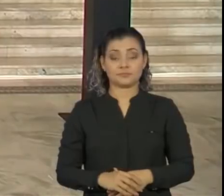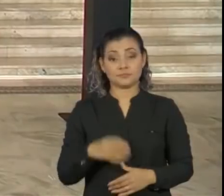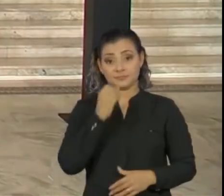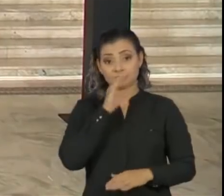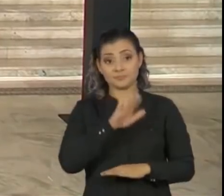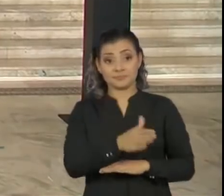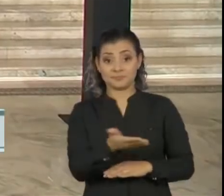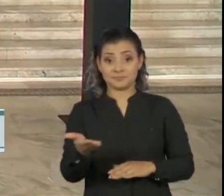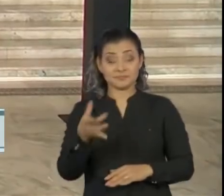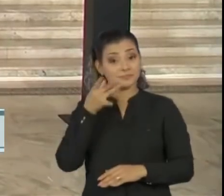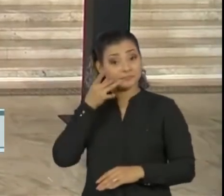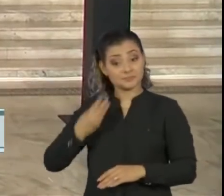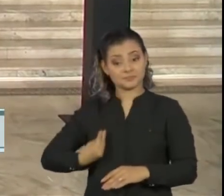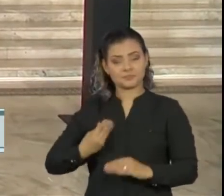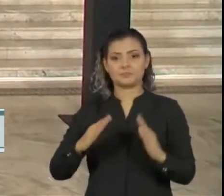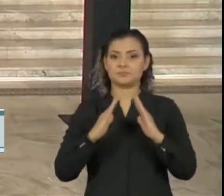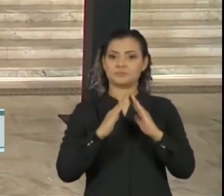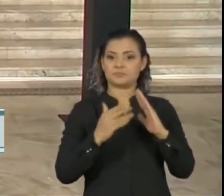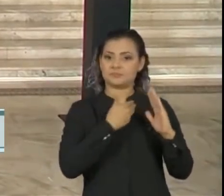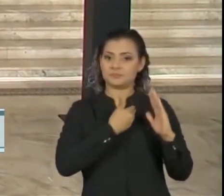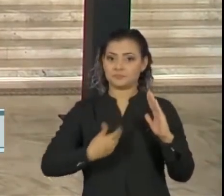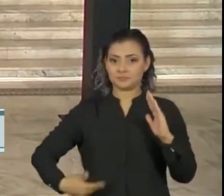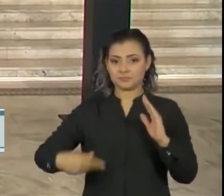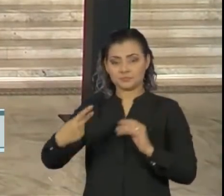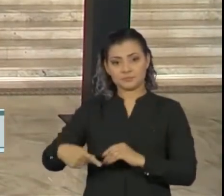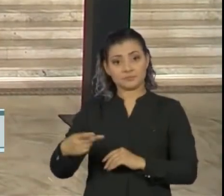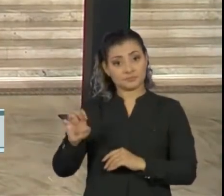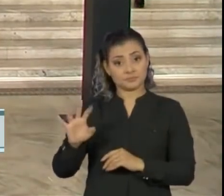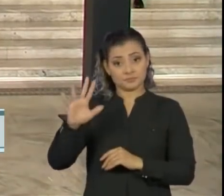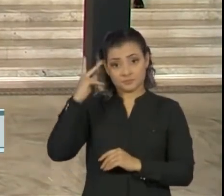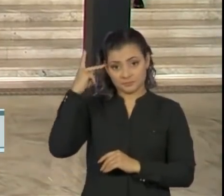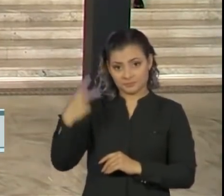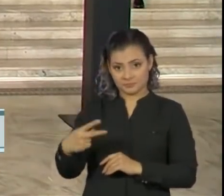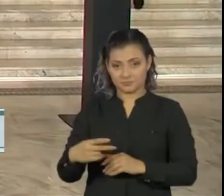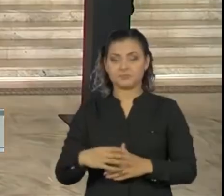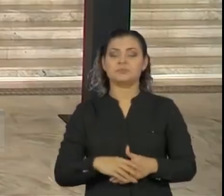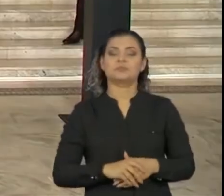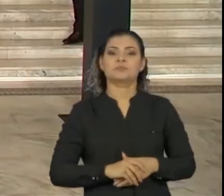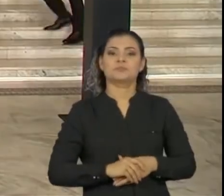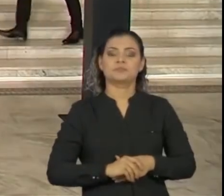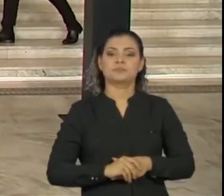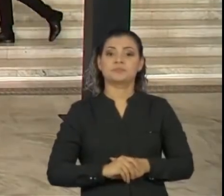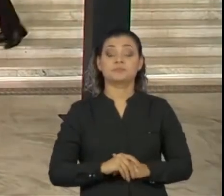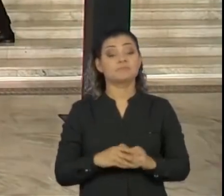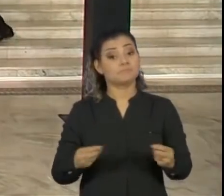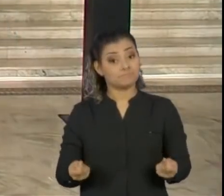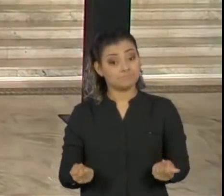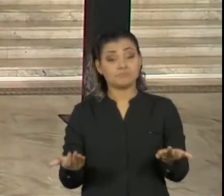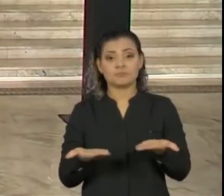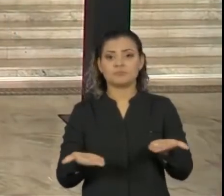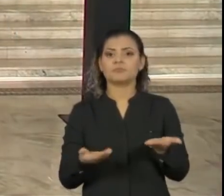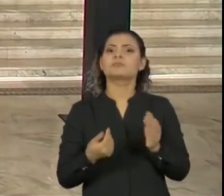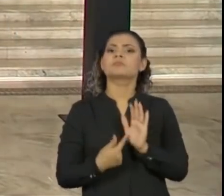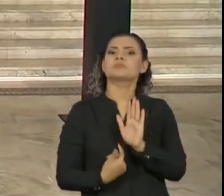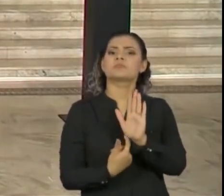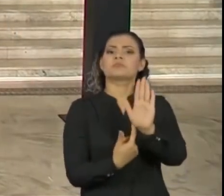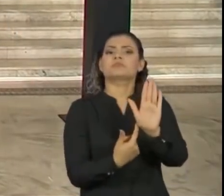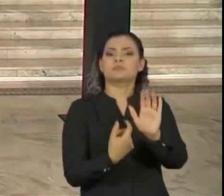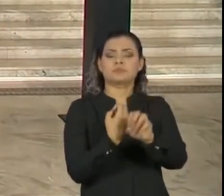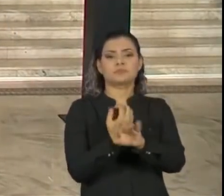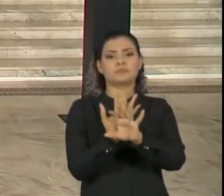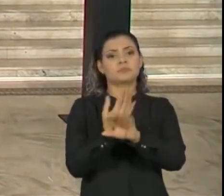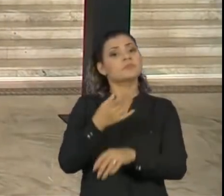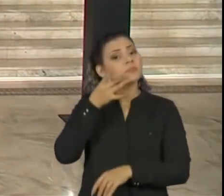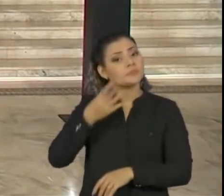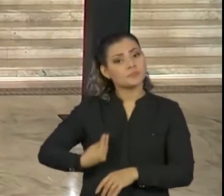Boa tarde, falamos ao vivo do Palácio dos Bandeirantes, sede do governo do estado de São Paulo. Vamos transmitir ao vivo a entrevista